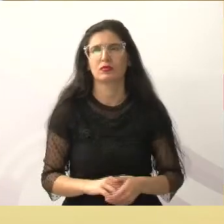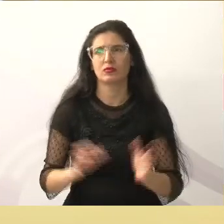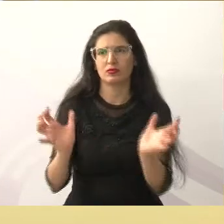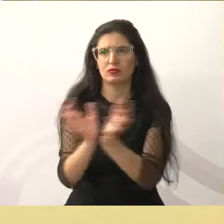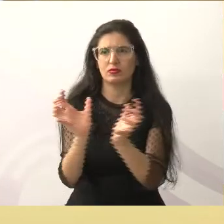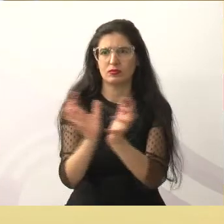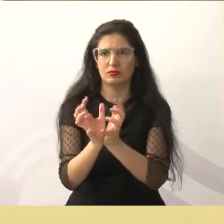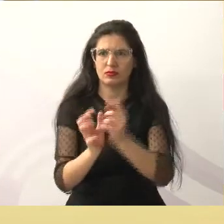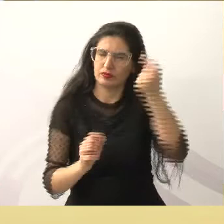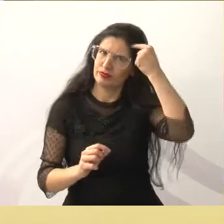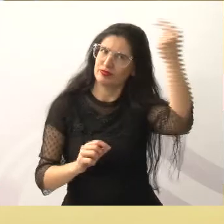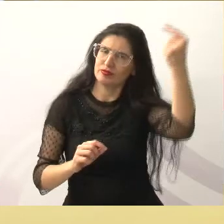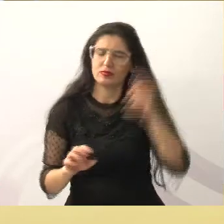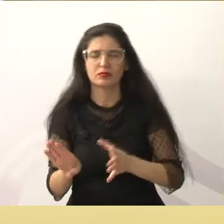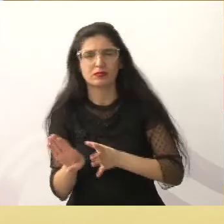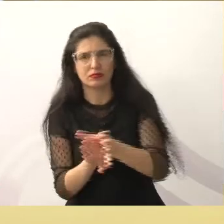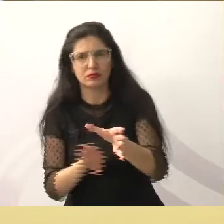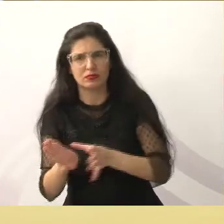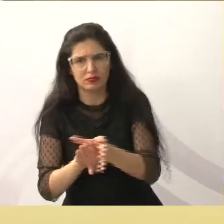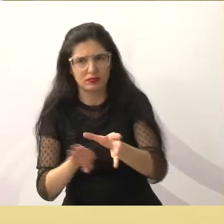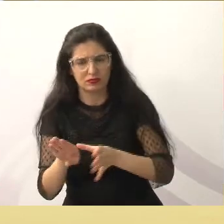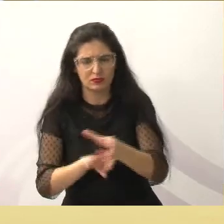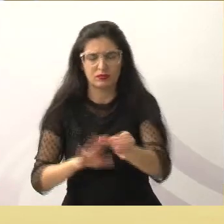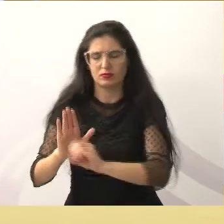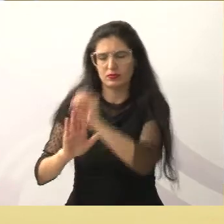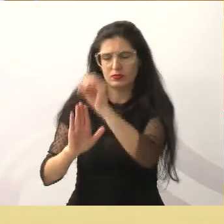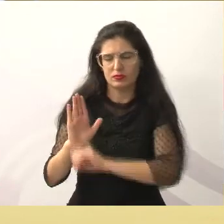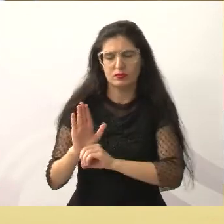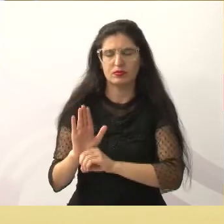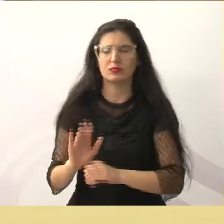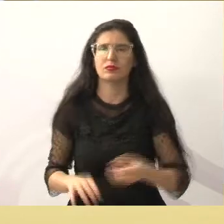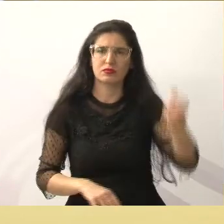fizeram ali sugestões para o gestor municipal.